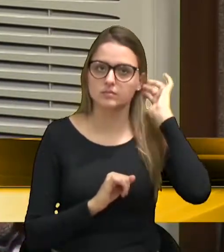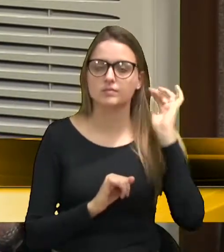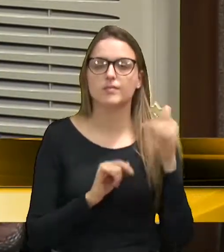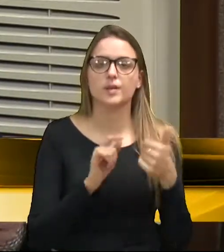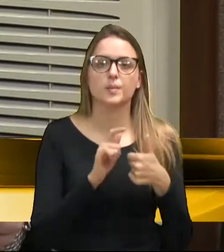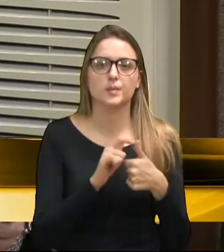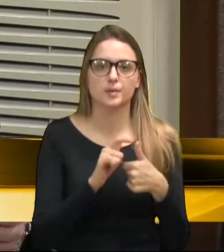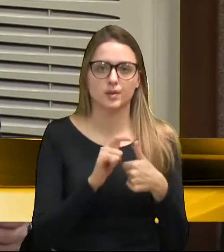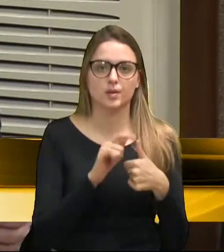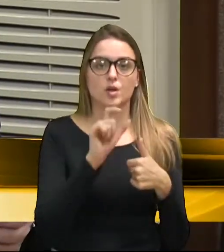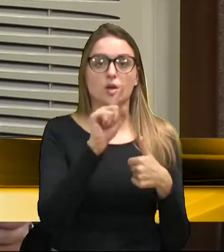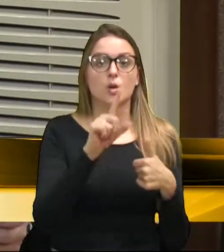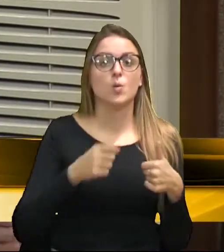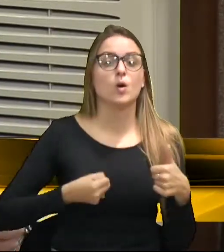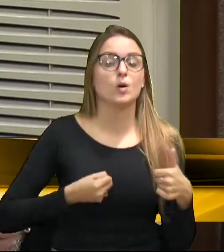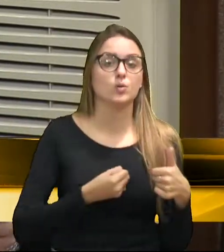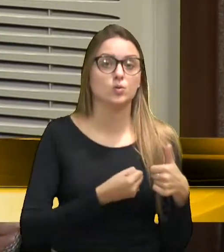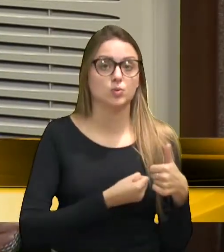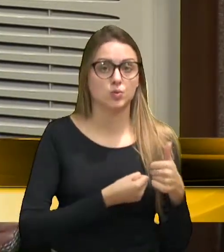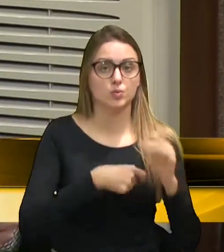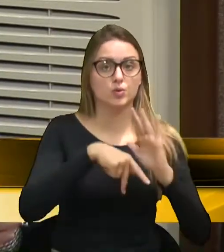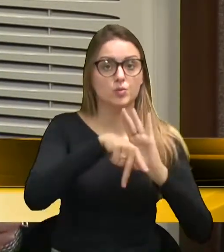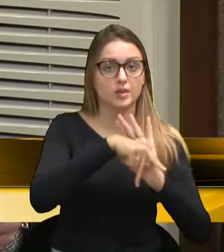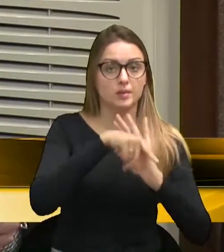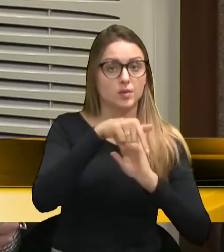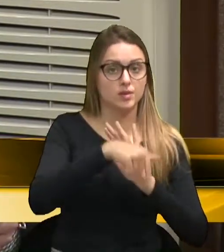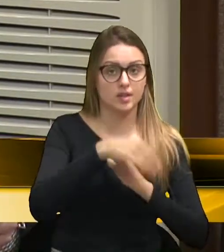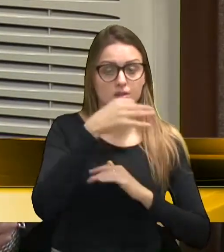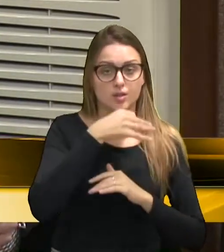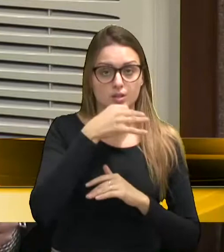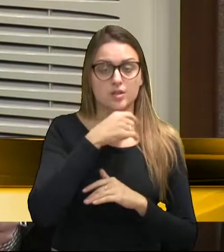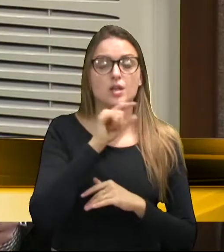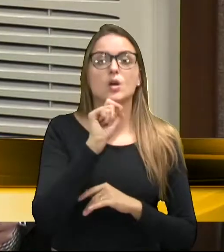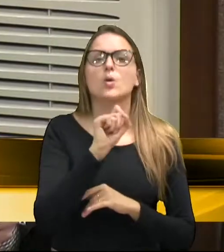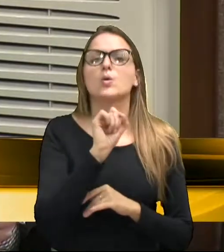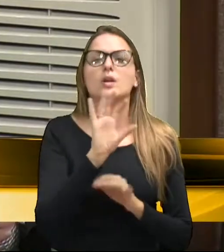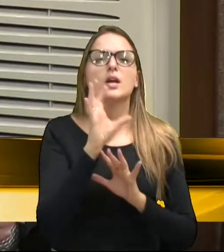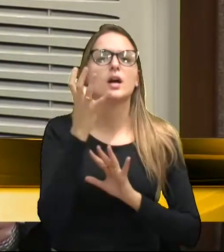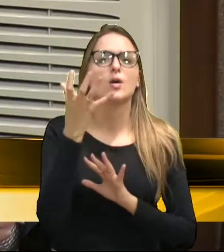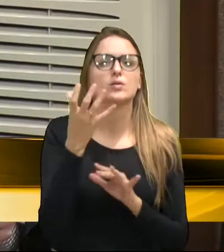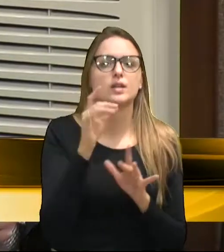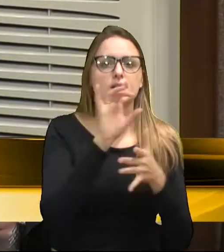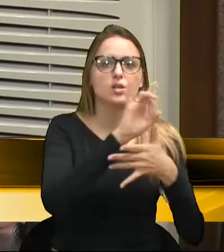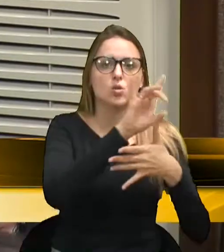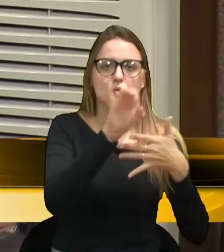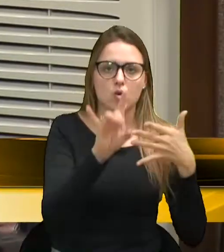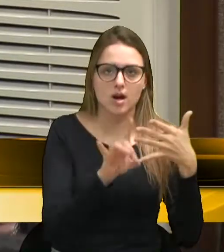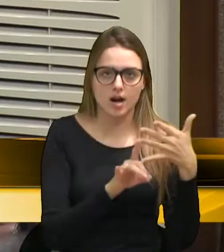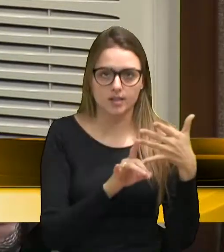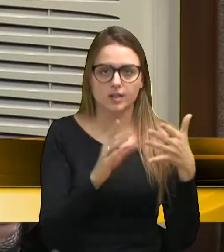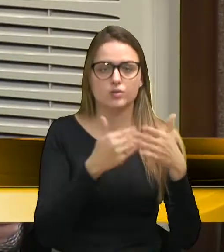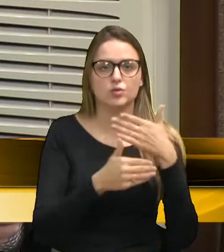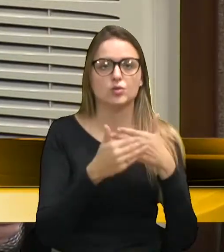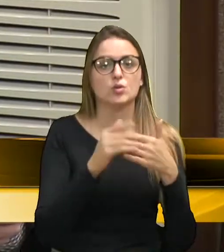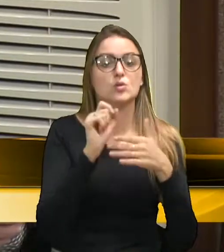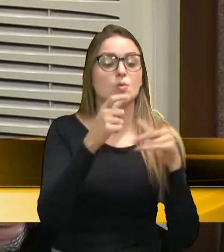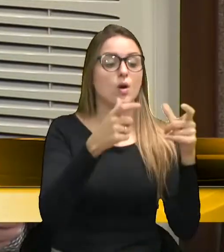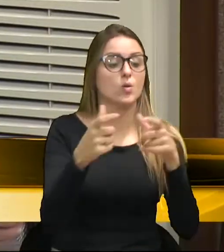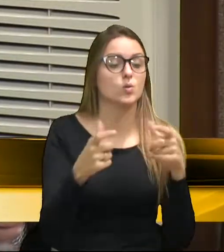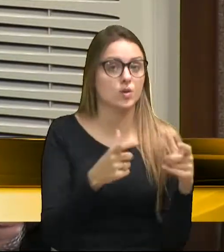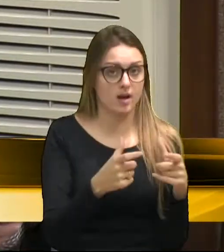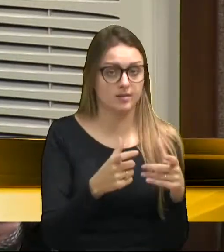1. Qual o número de imóveis tombados em Caxias do Sul? Em qual situação encontram-se os mesmos? Onde estão